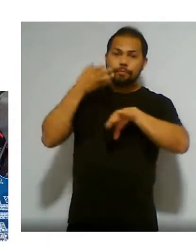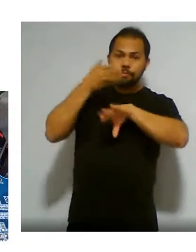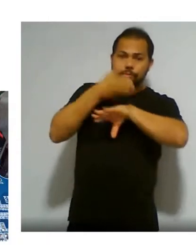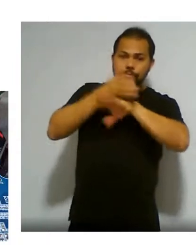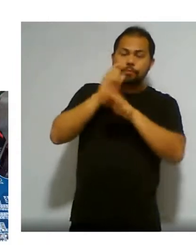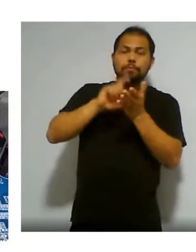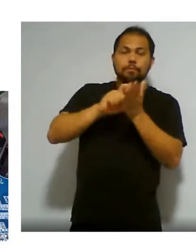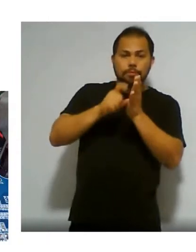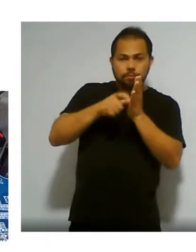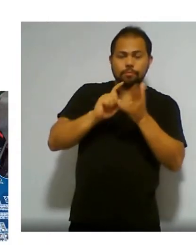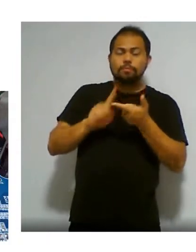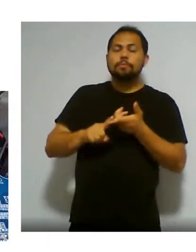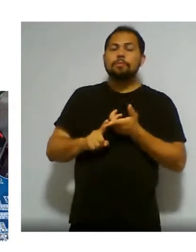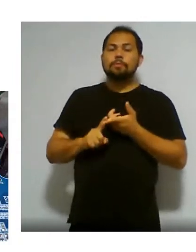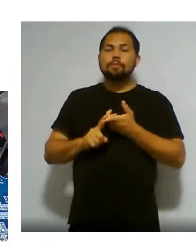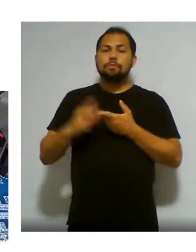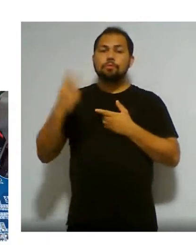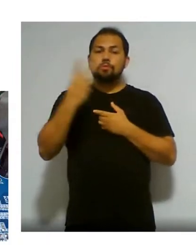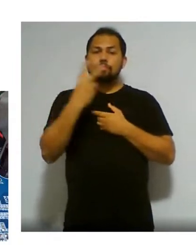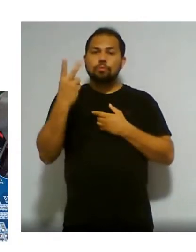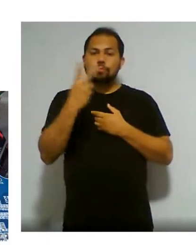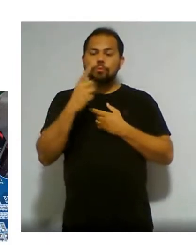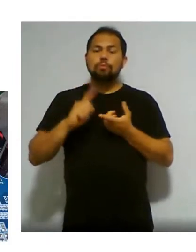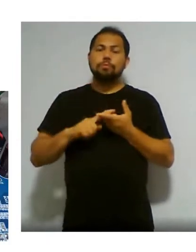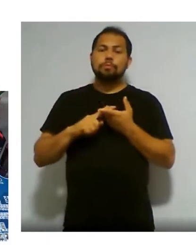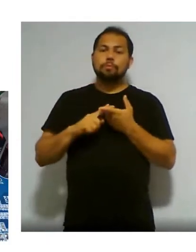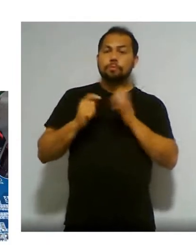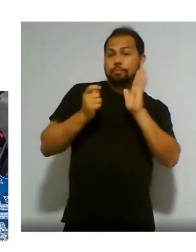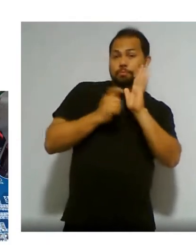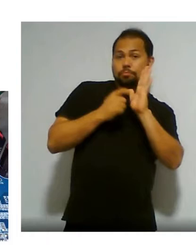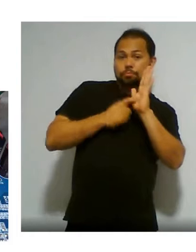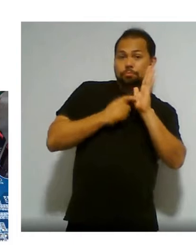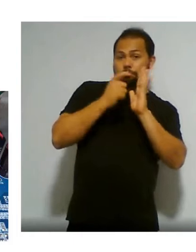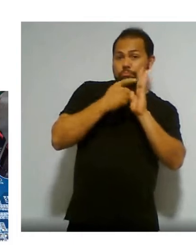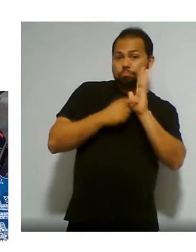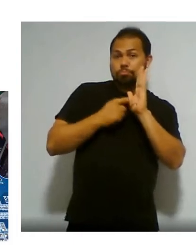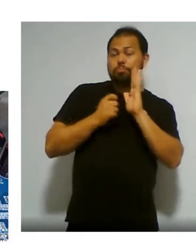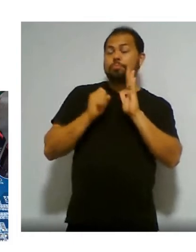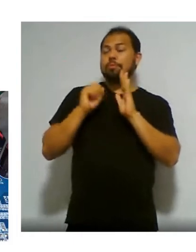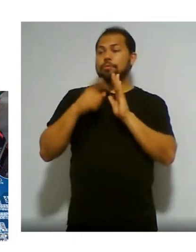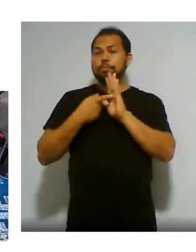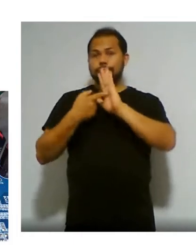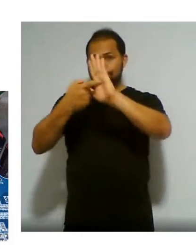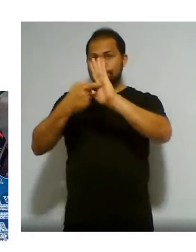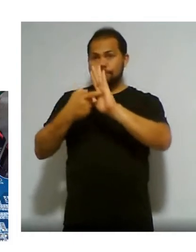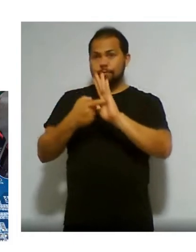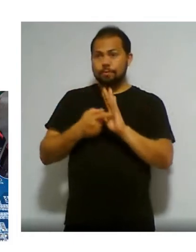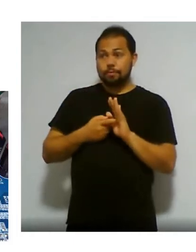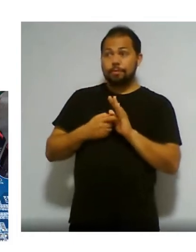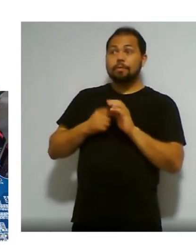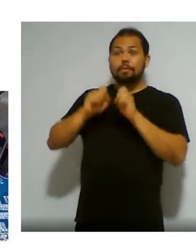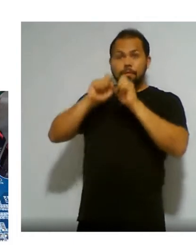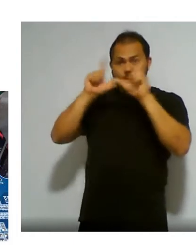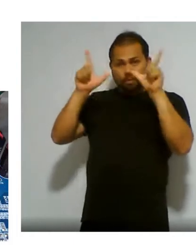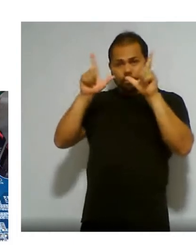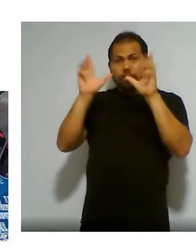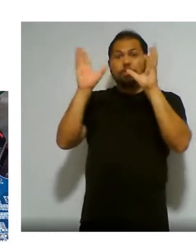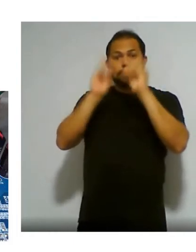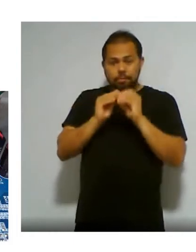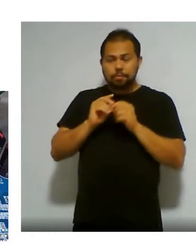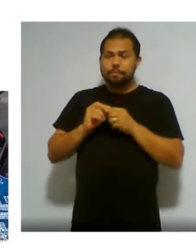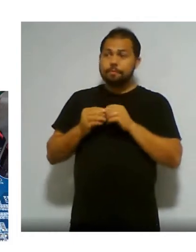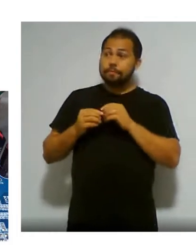que cada um desses pinos para indicar que o LED que o computador está ligado, e aí você vai encaixar esses